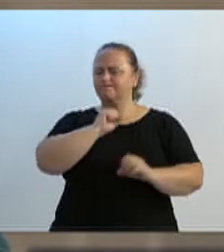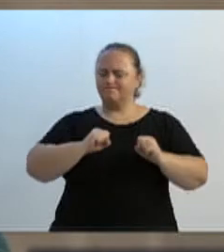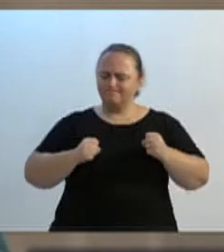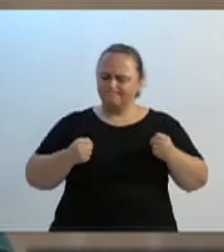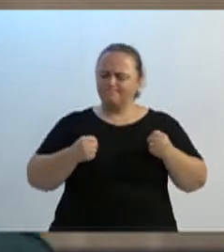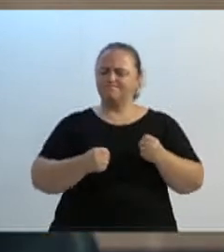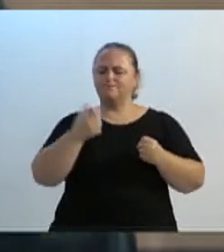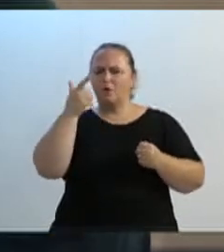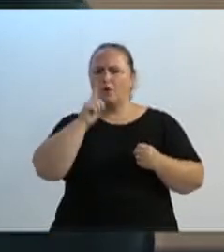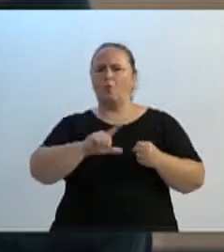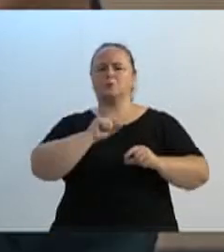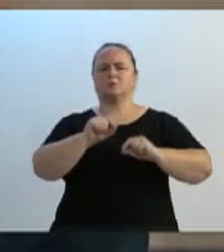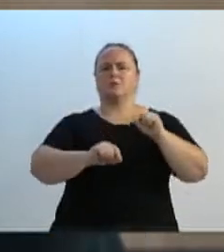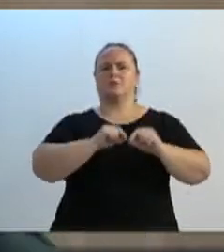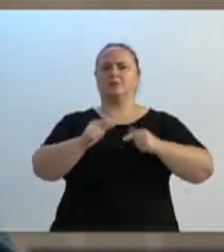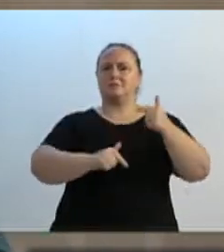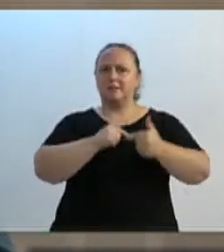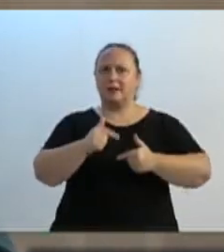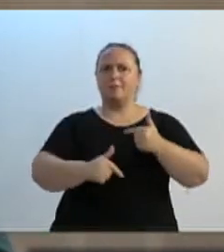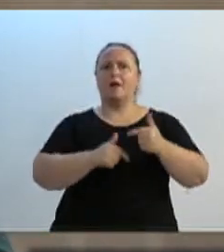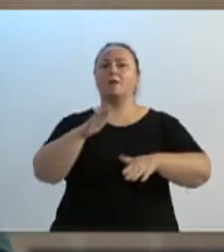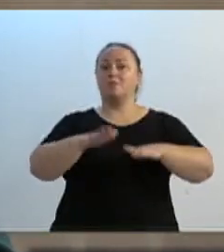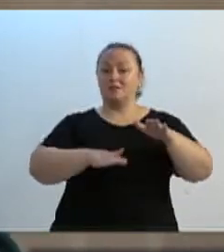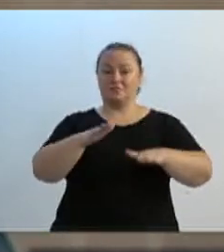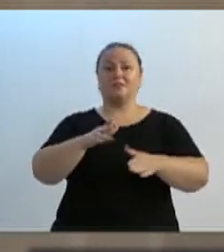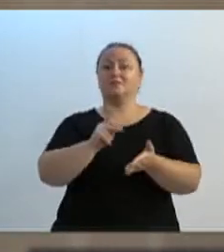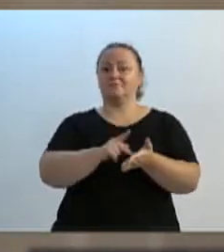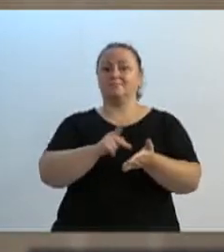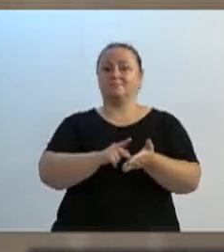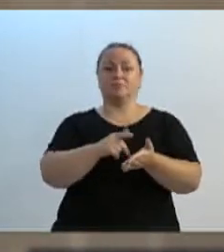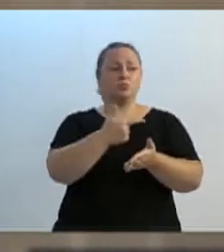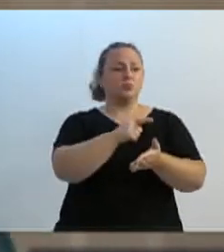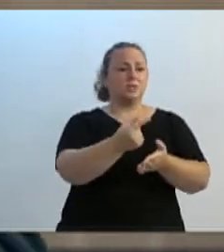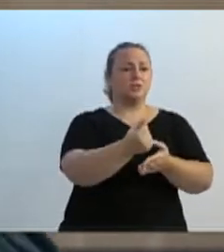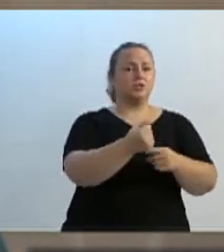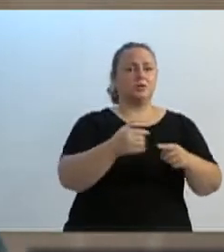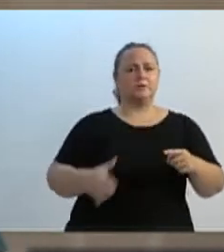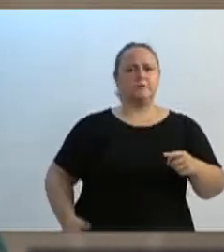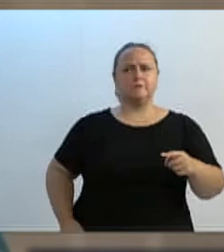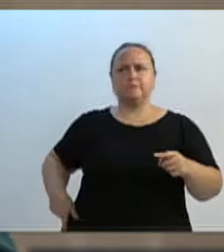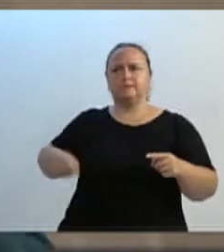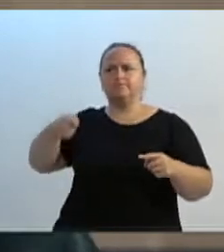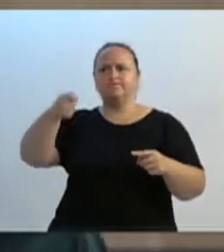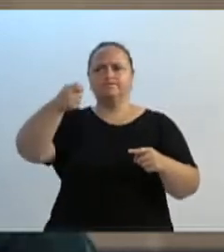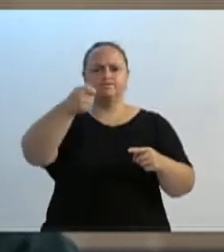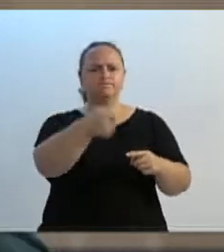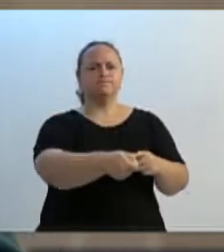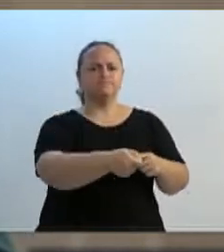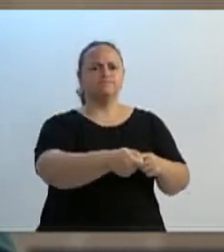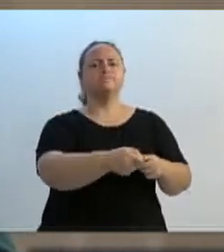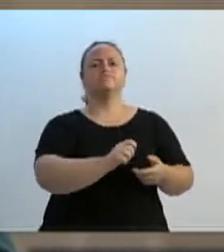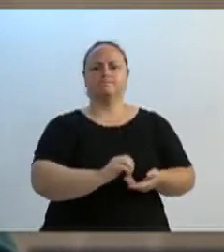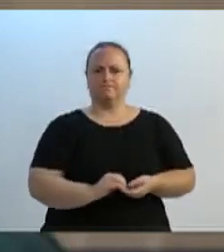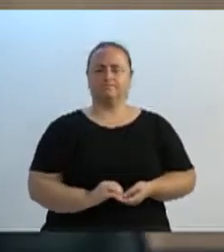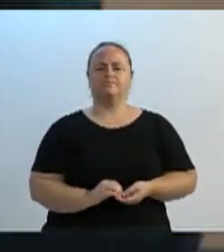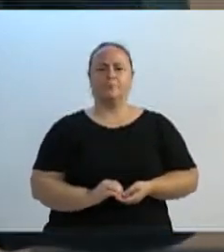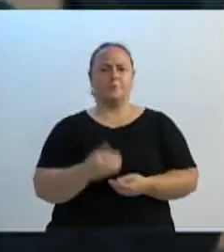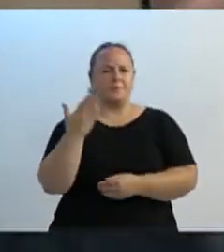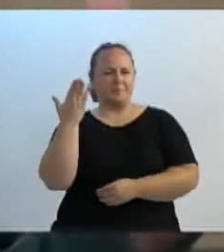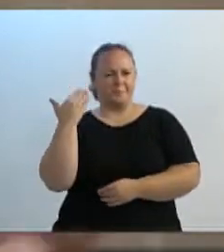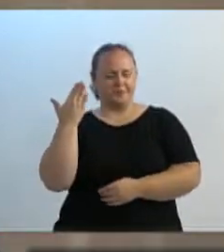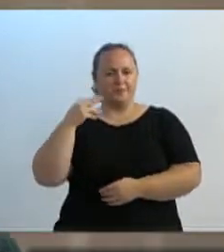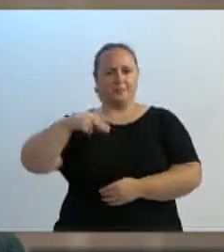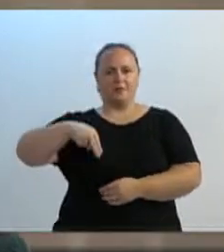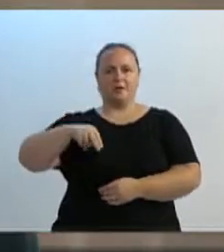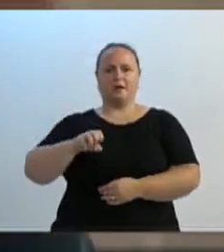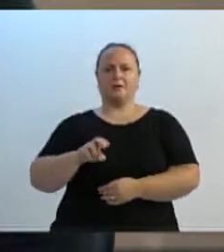seu trabalho, inclusive até tirando do bolso, muitas vezes. Vou voltar lá para ver a situação. Naquela época eu estive lá com a Neuza estava